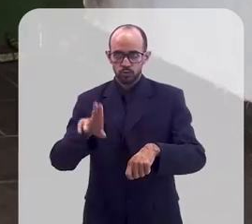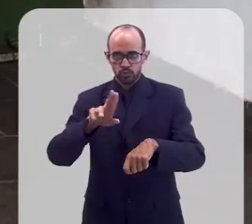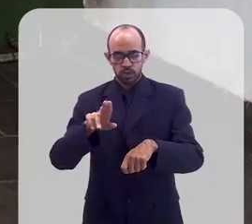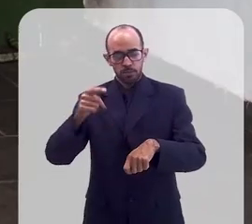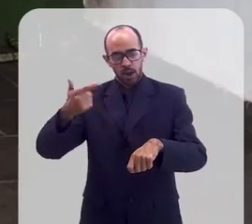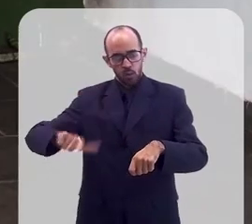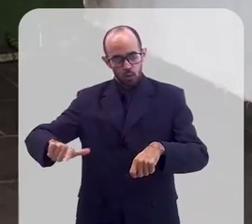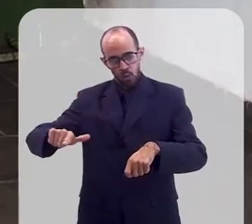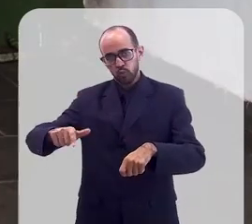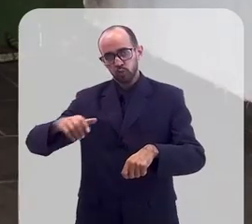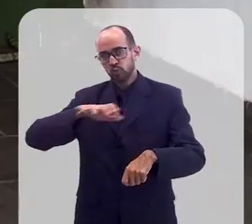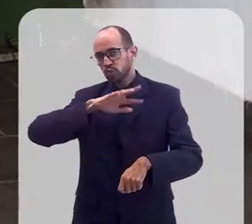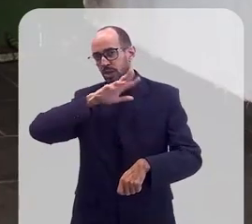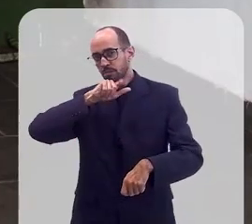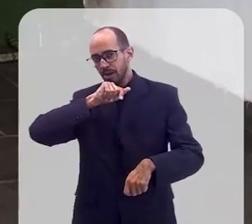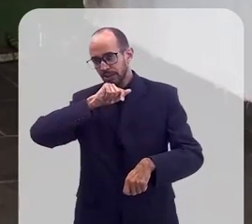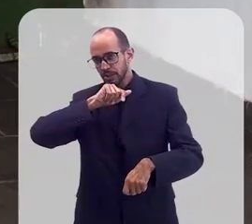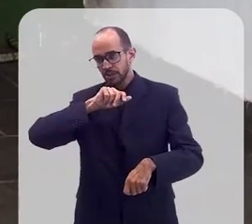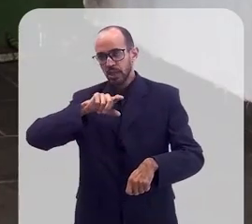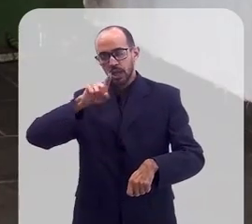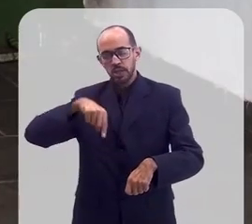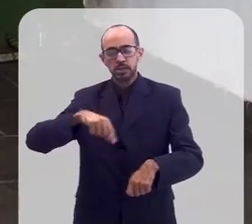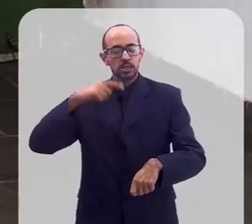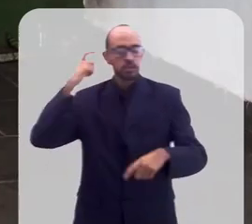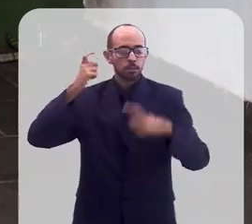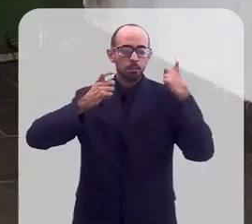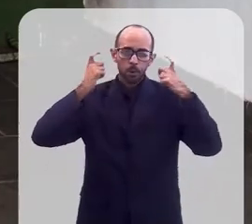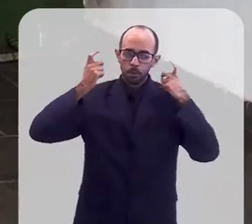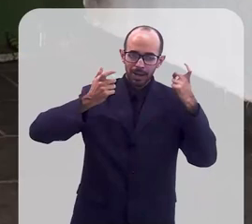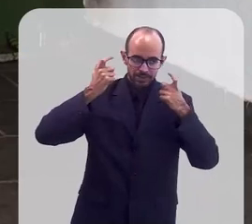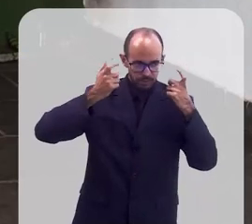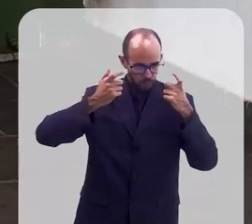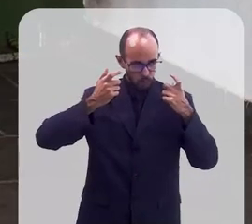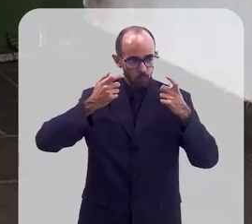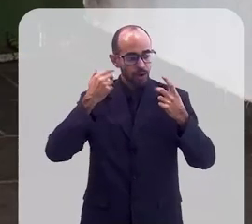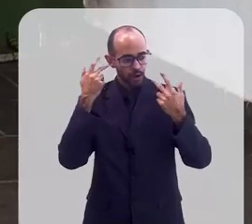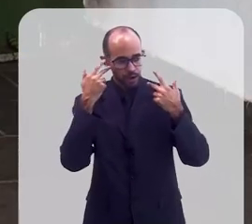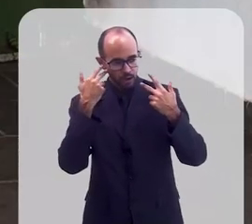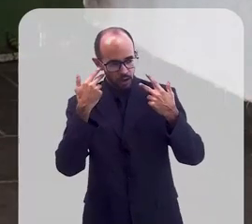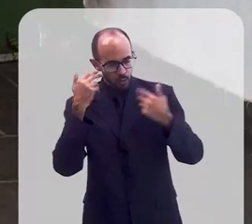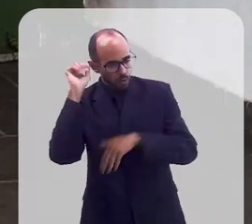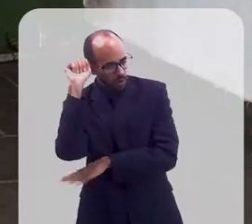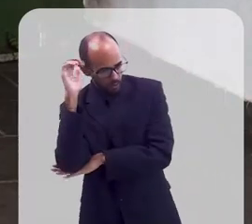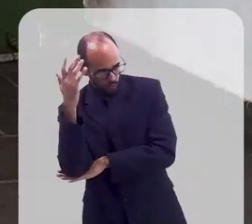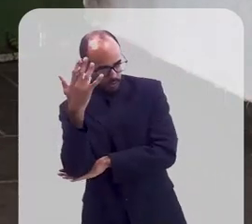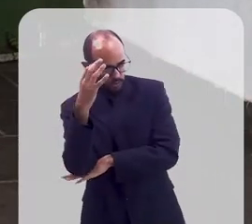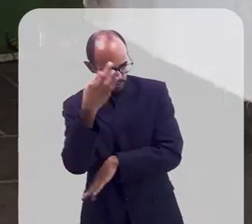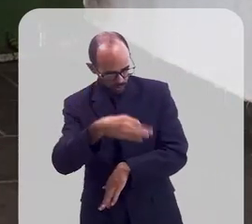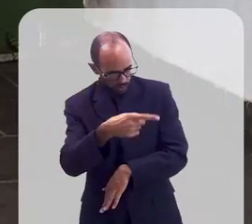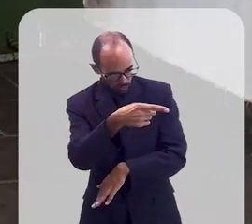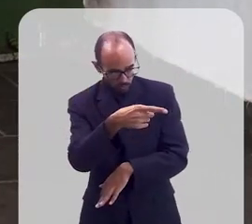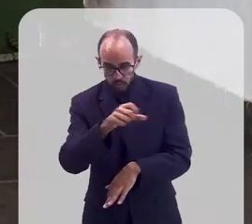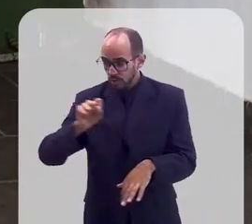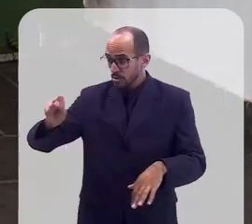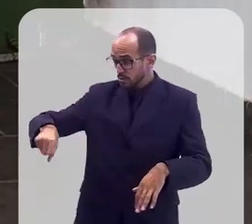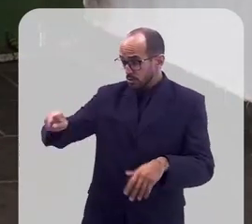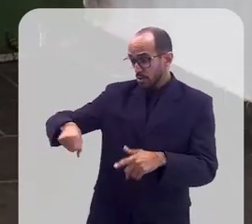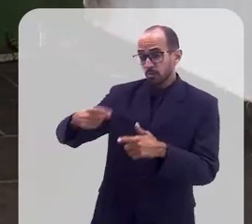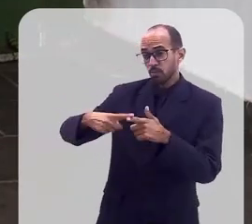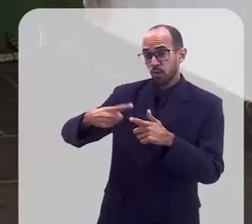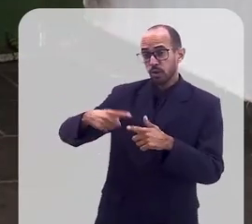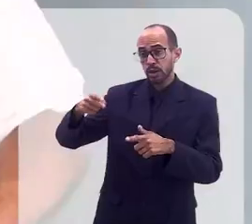servir para uma outra espécie, com certeza. Quer dizer, vocês têm toda uma preocupação com a natureza. Sim,